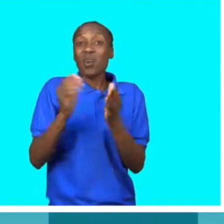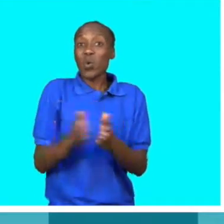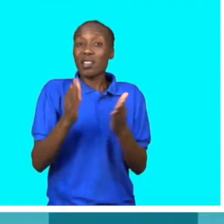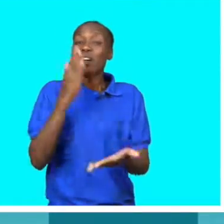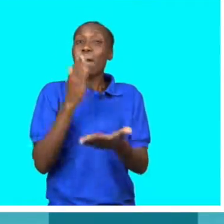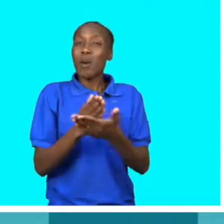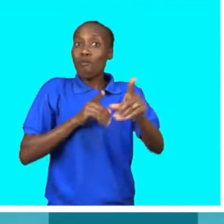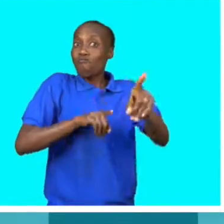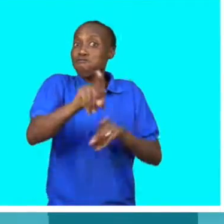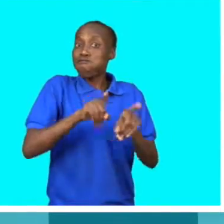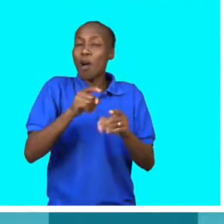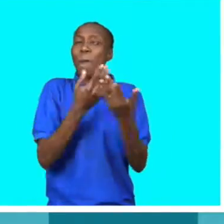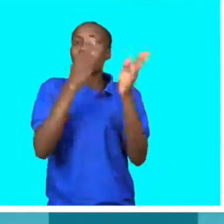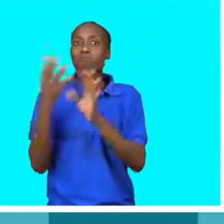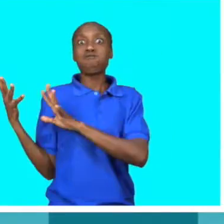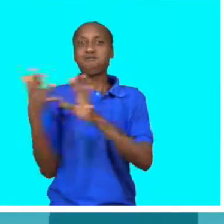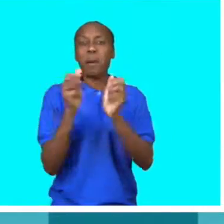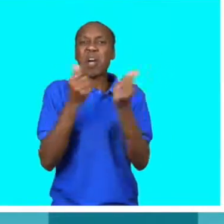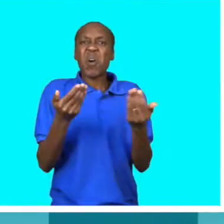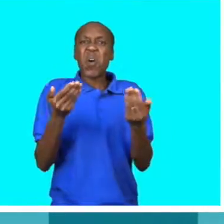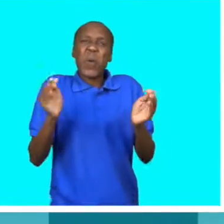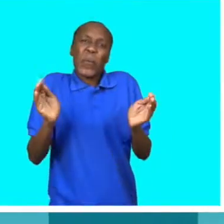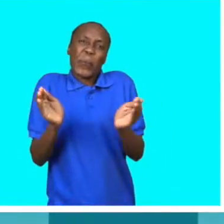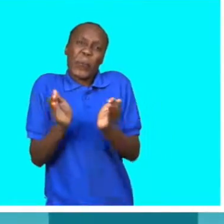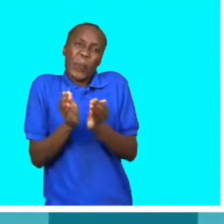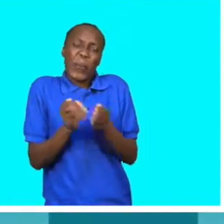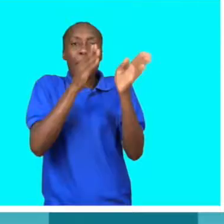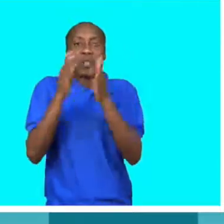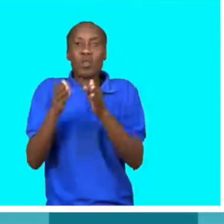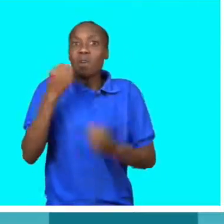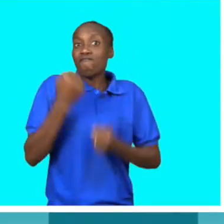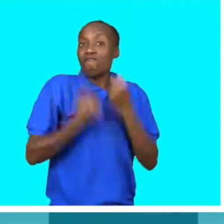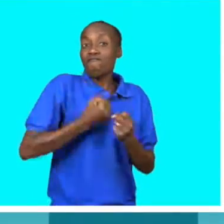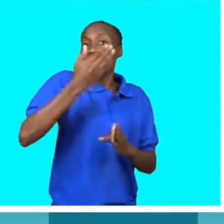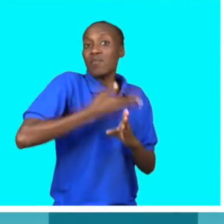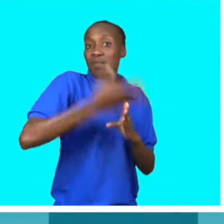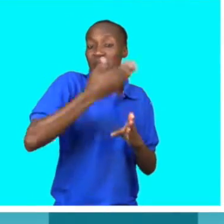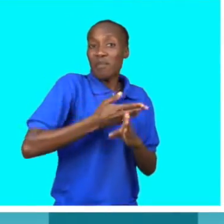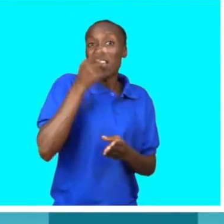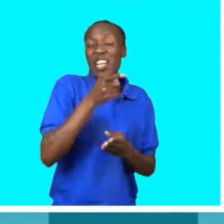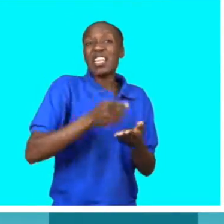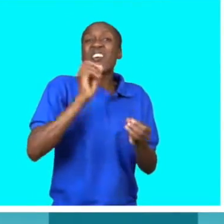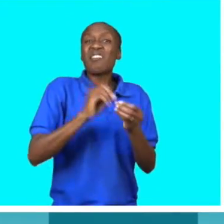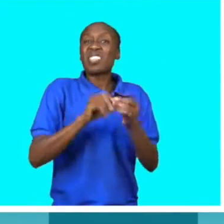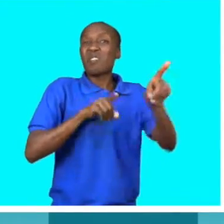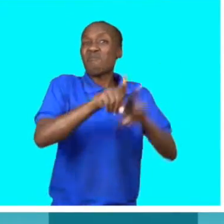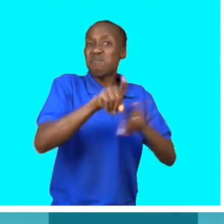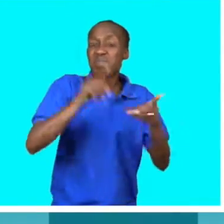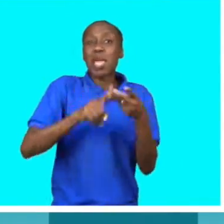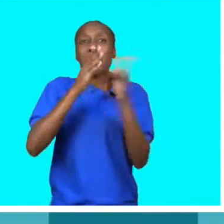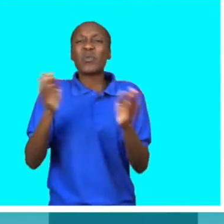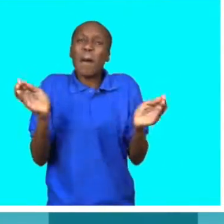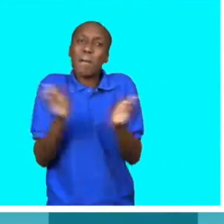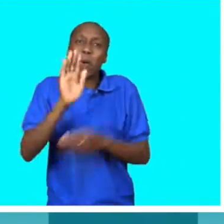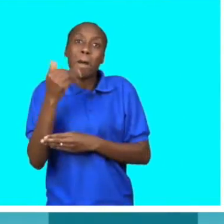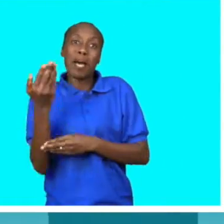organizava uma prova enchia, mas agora já não enche. Poucas pessoas para competir e poucas pessoas